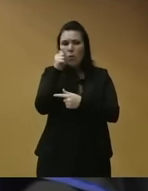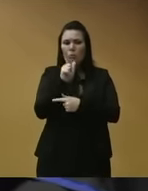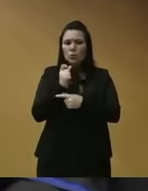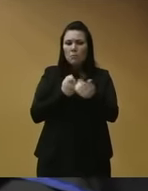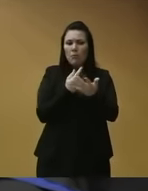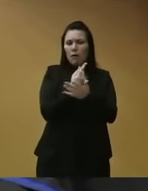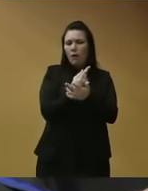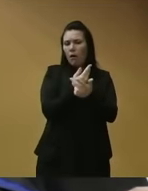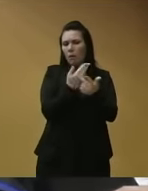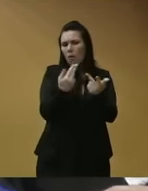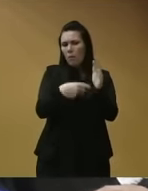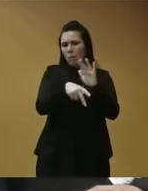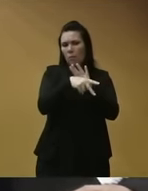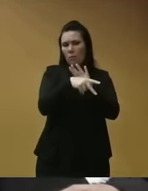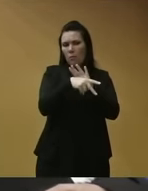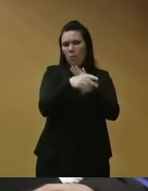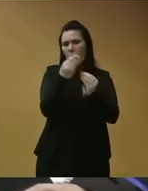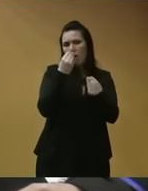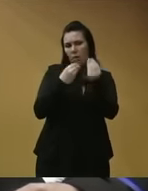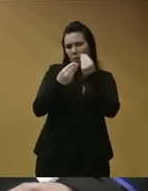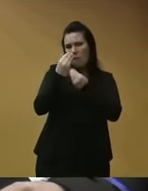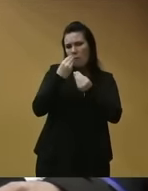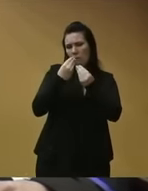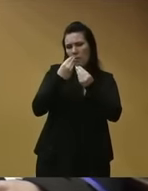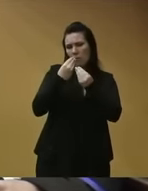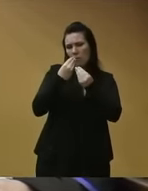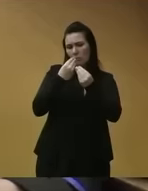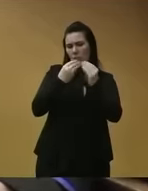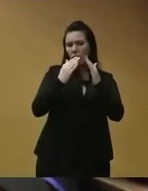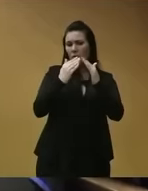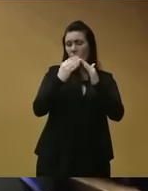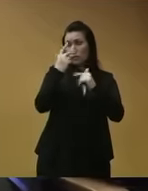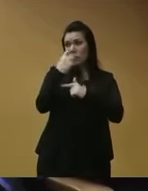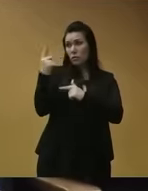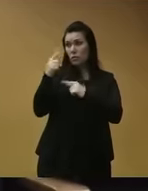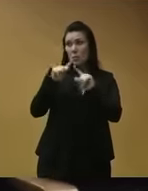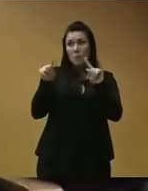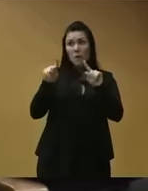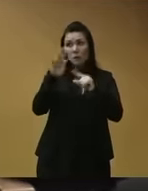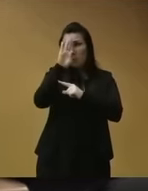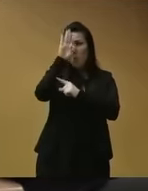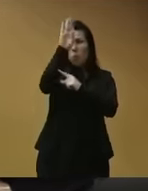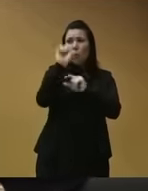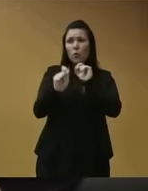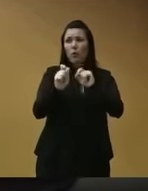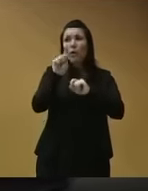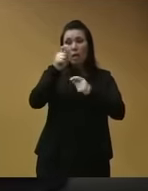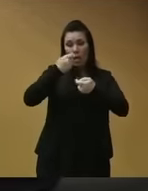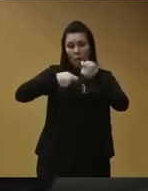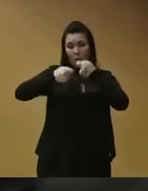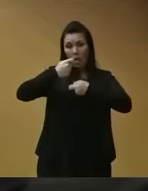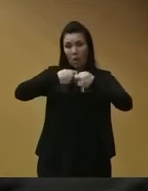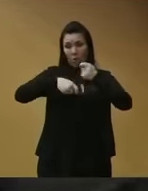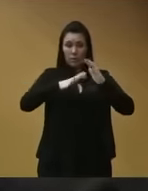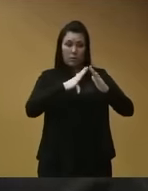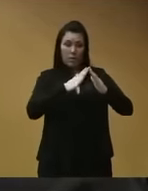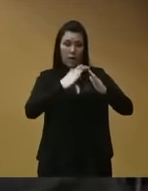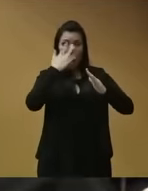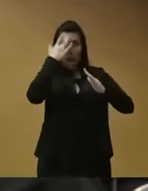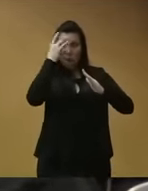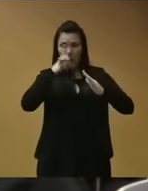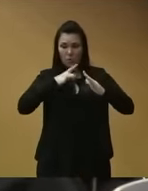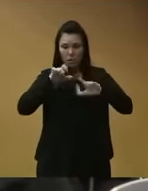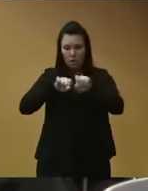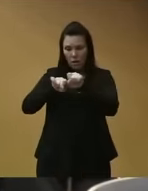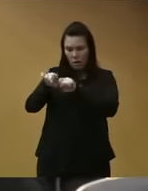formas, mas colocar comida na mesa está lá no topo. Amanhã, vocês estarão com o diploma na mão